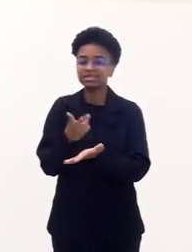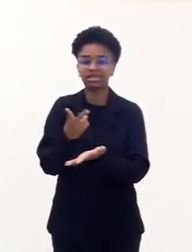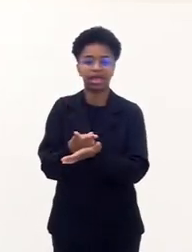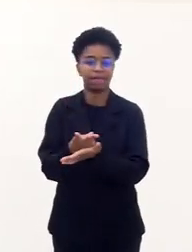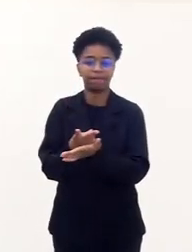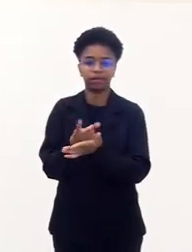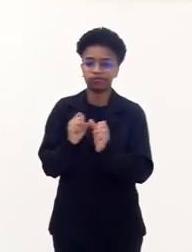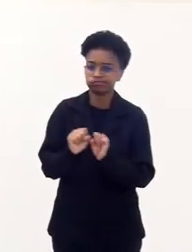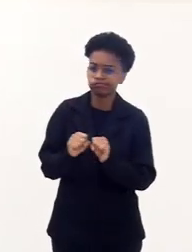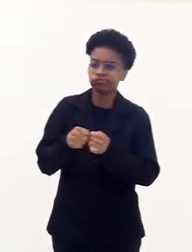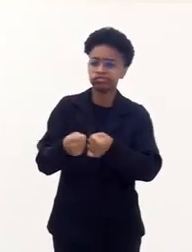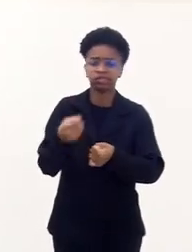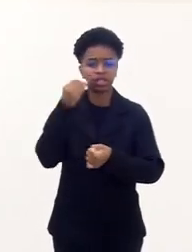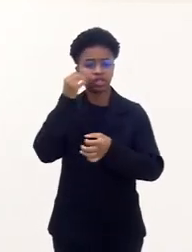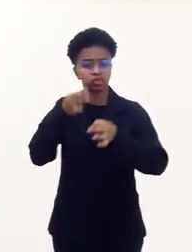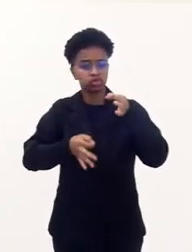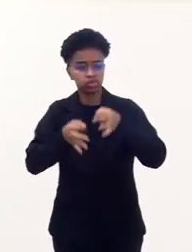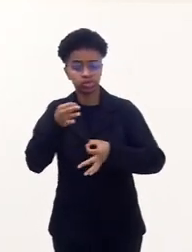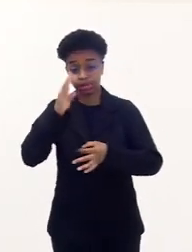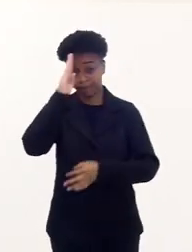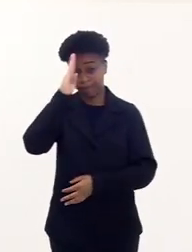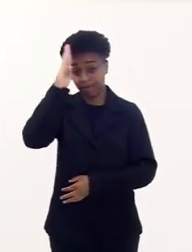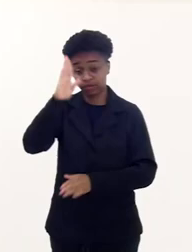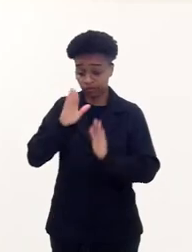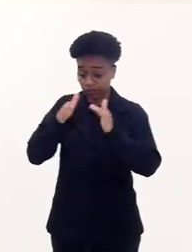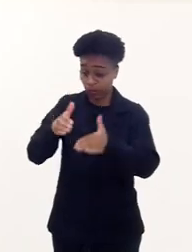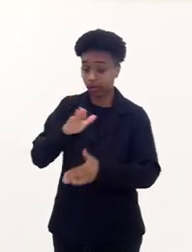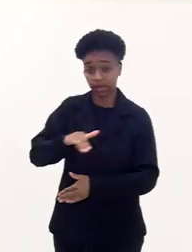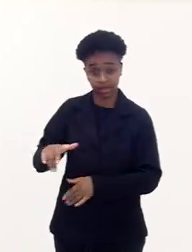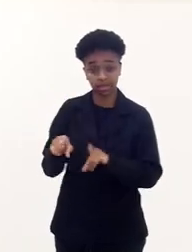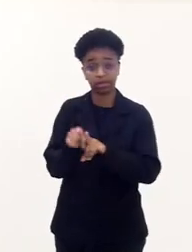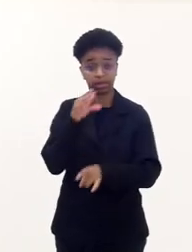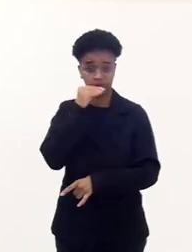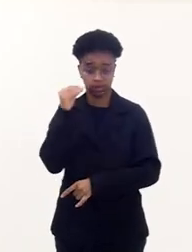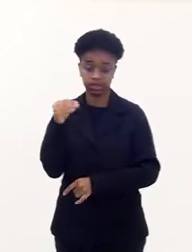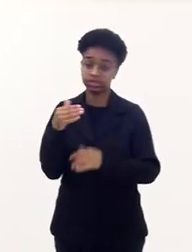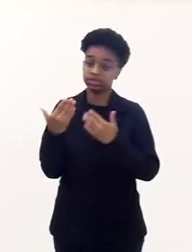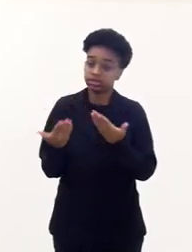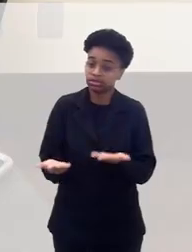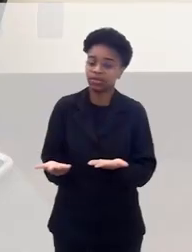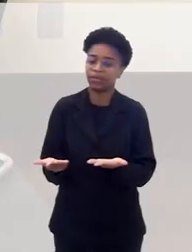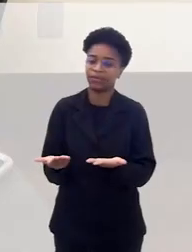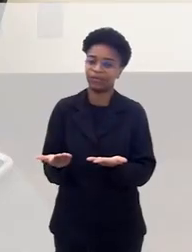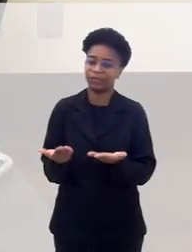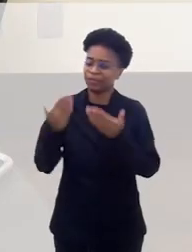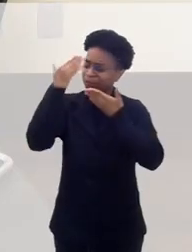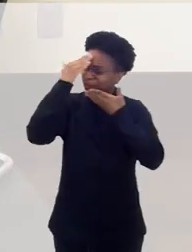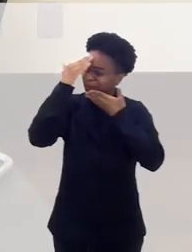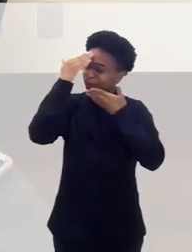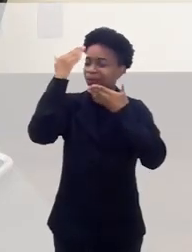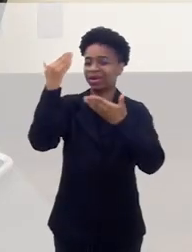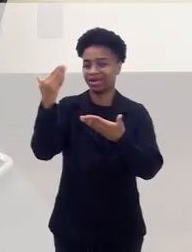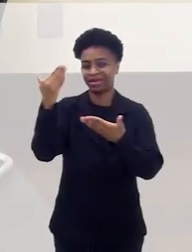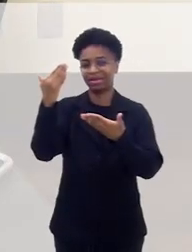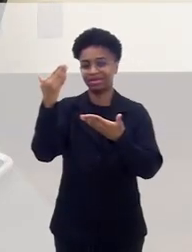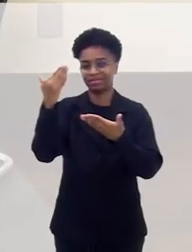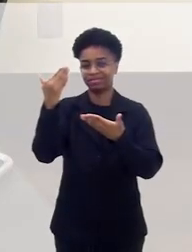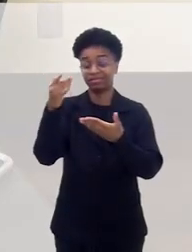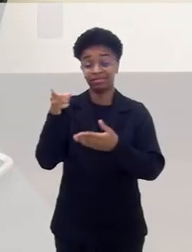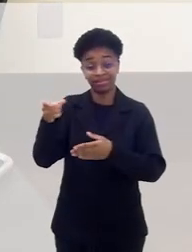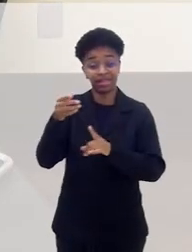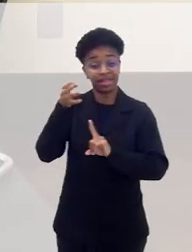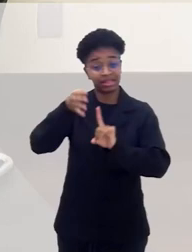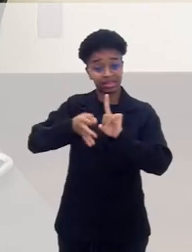interminável pela justiça especialmente Pelas nossas crianças e adolescentes então Muitíssimo obrigado